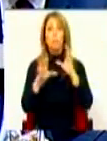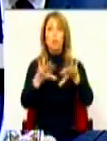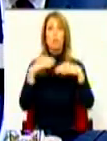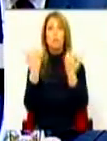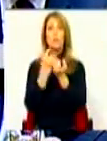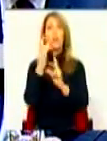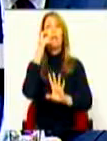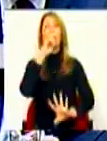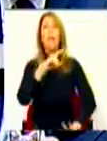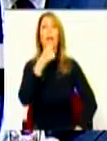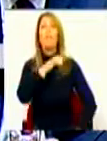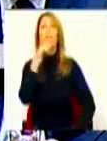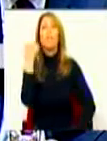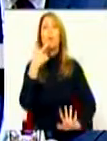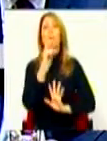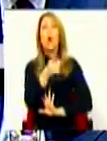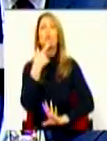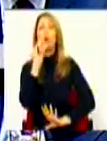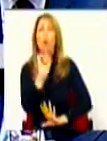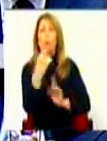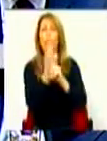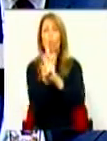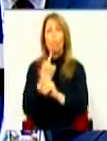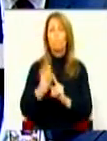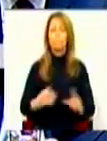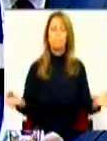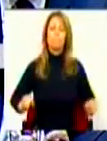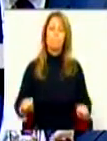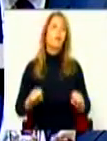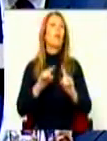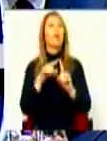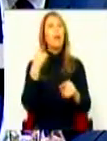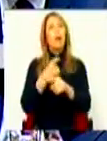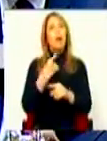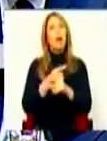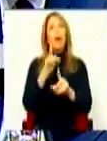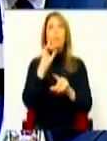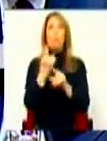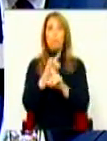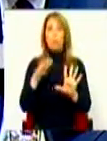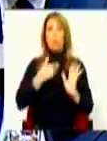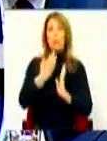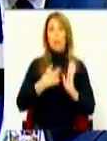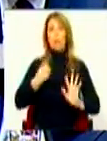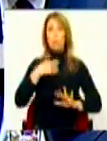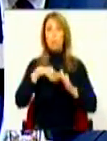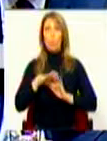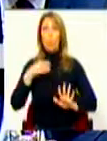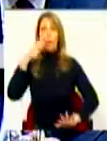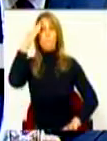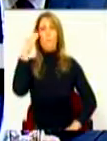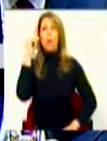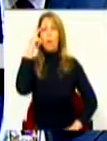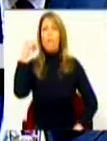identidade da vítima. Prevê-se a possibilidade de tomada de declarações para memória futura. Apresenta alteração ao Código Penal,